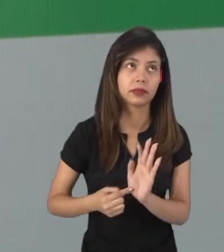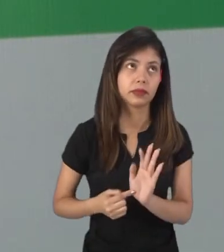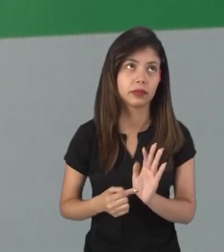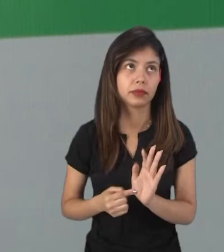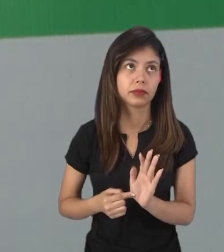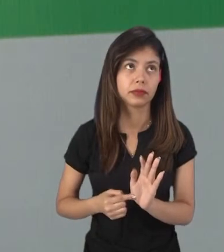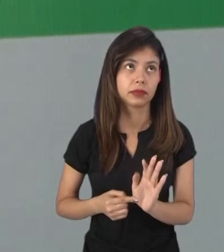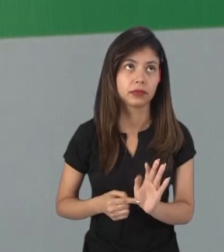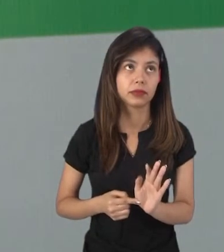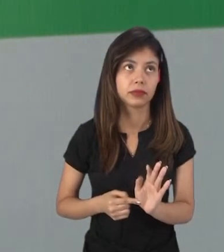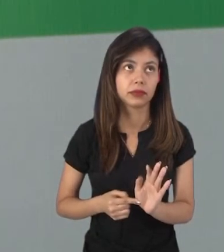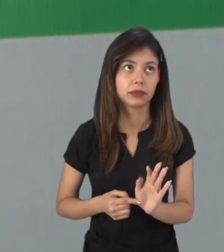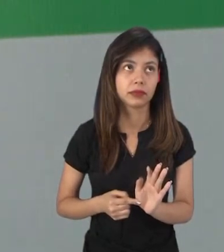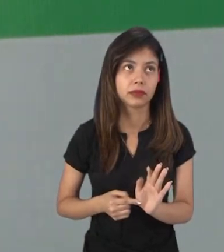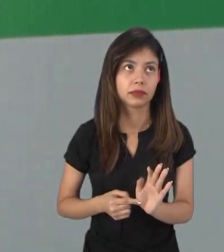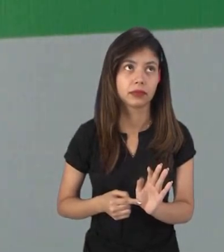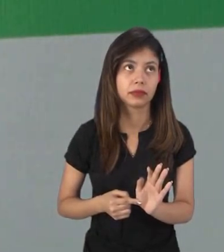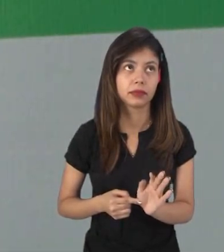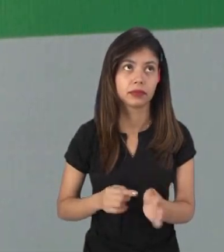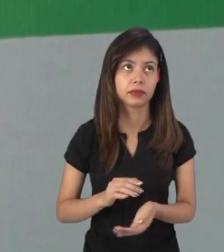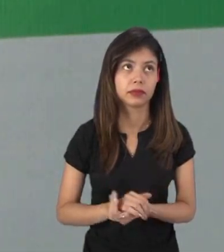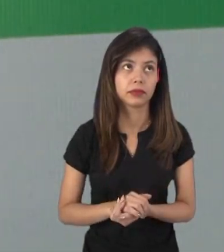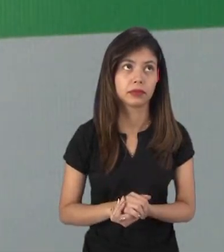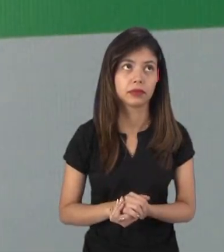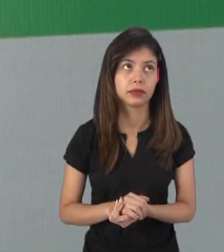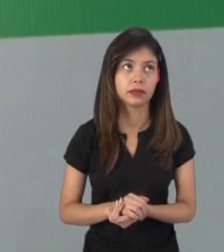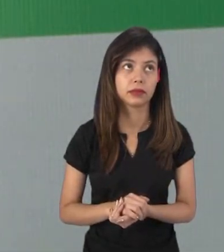ali uma...